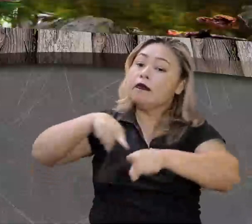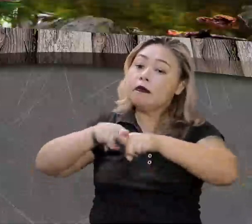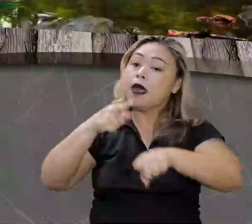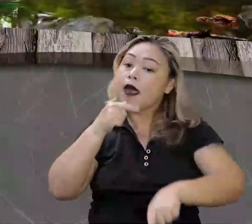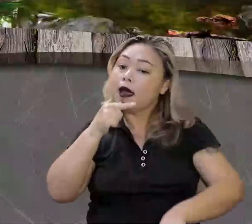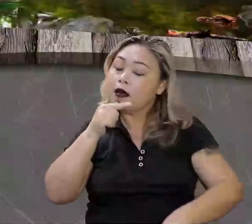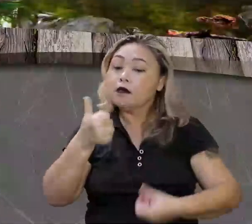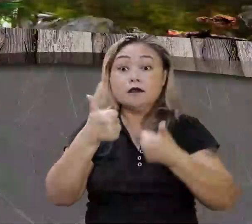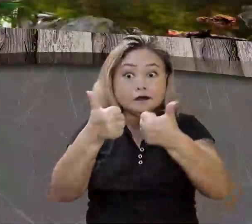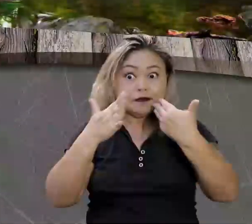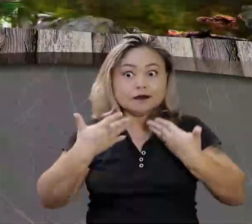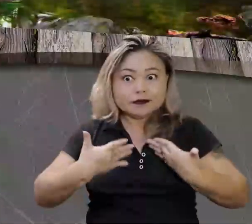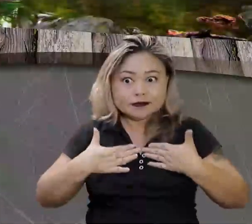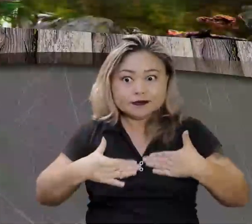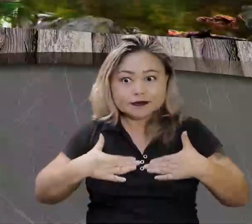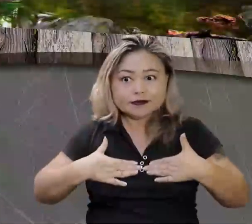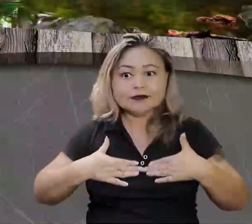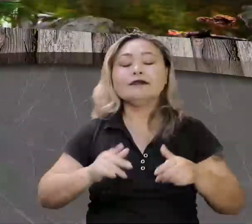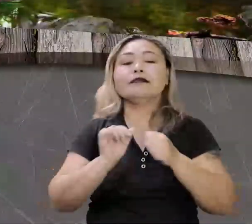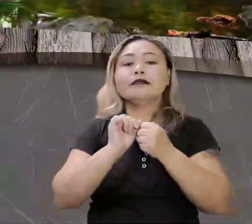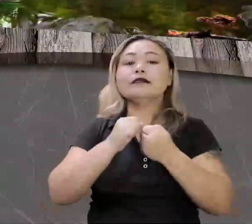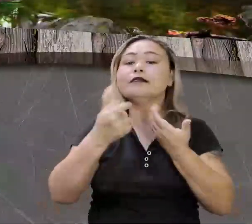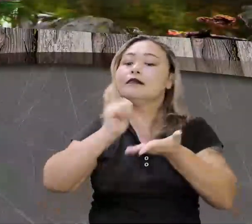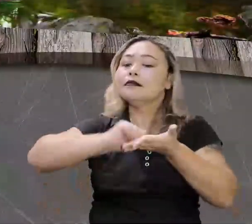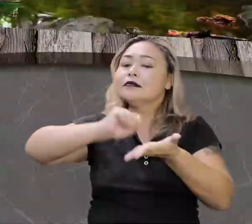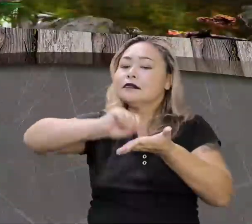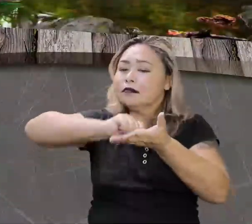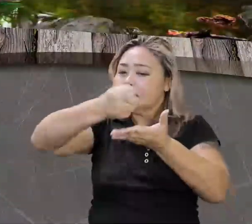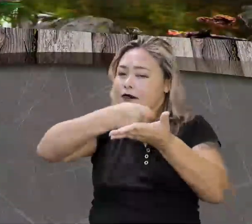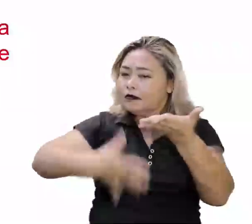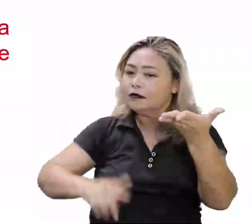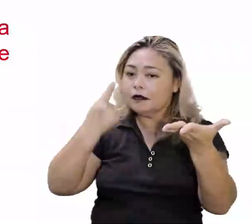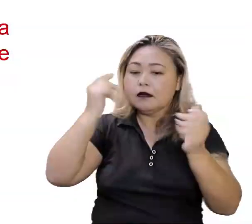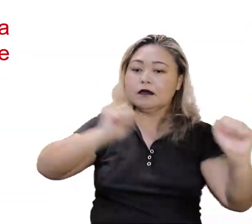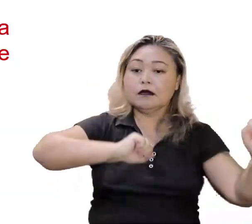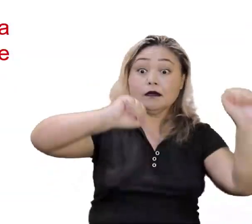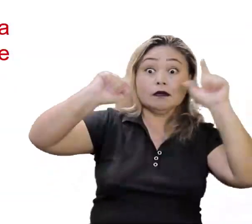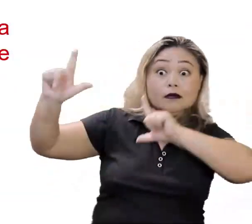Perfeito? Tranquilo? Então, você vai descrever isso. Olha lá no quadro.